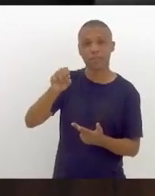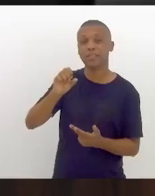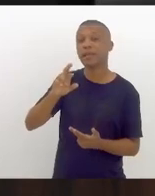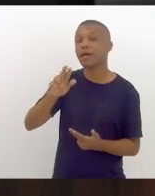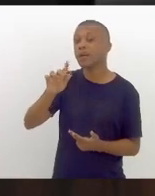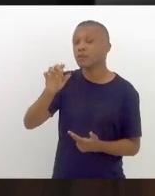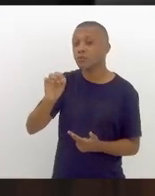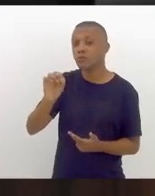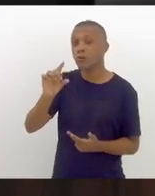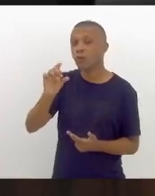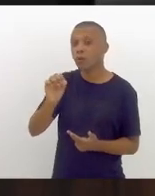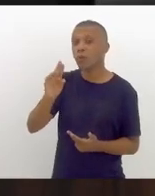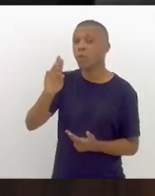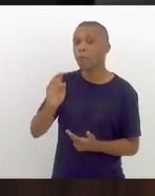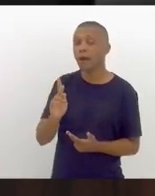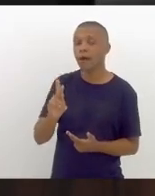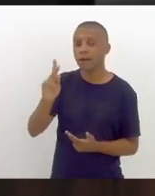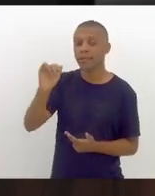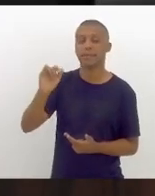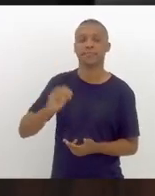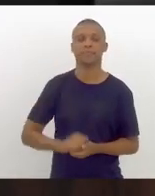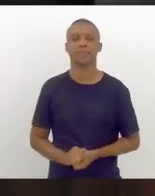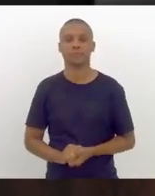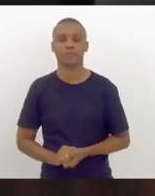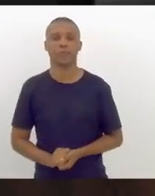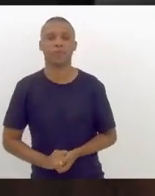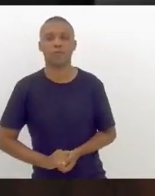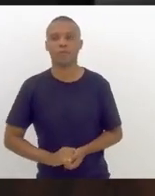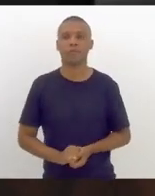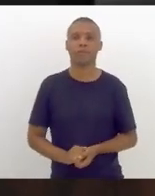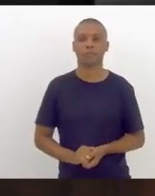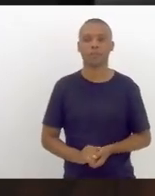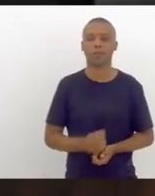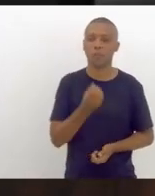Wellington Subtenente Bernardo